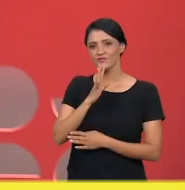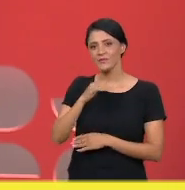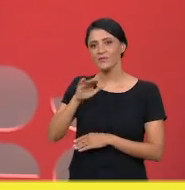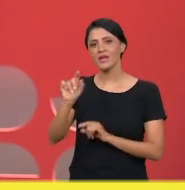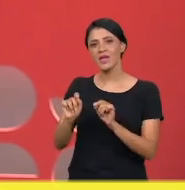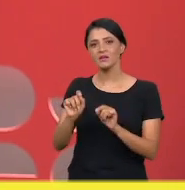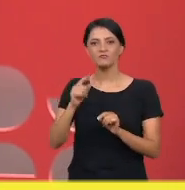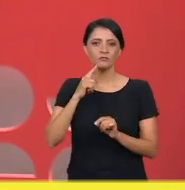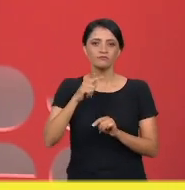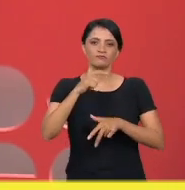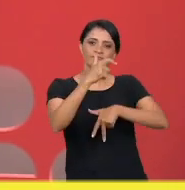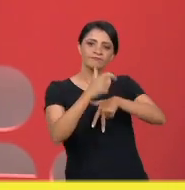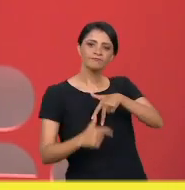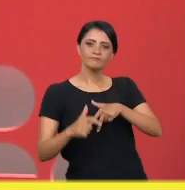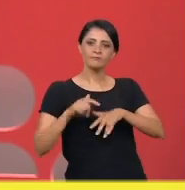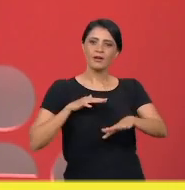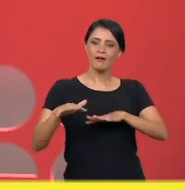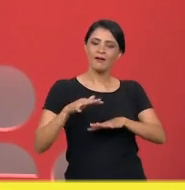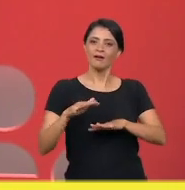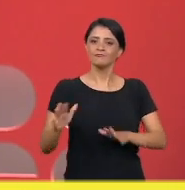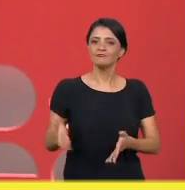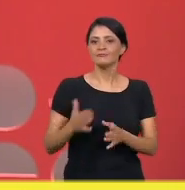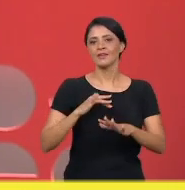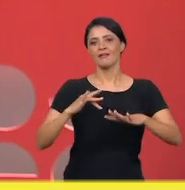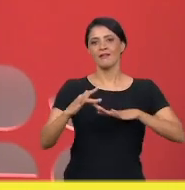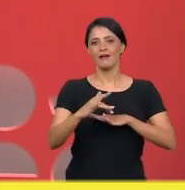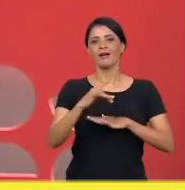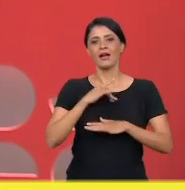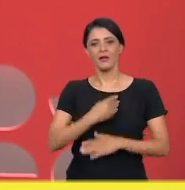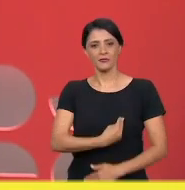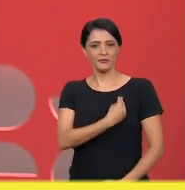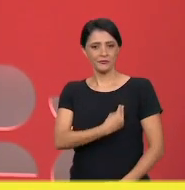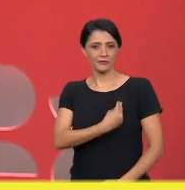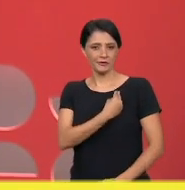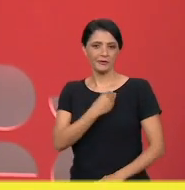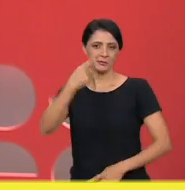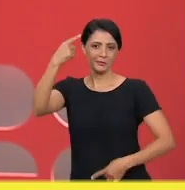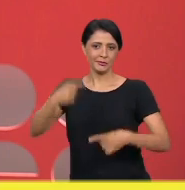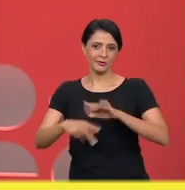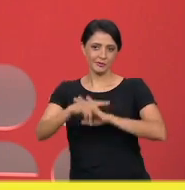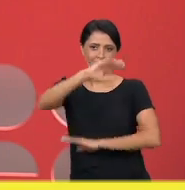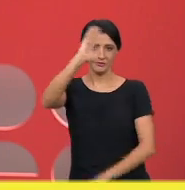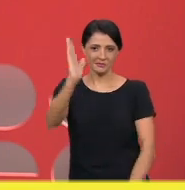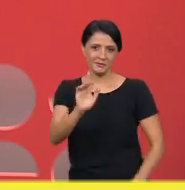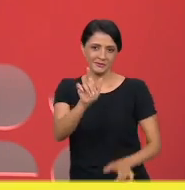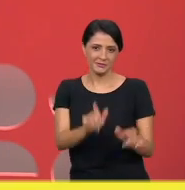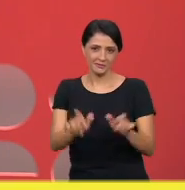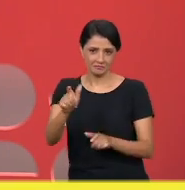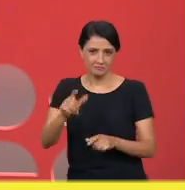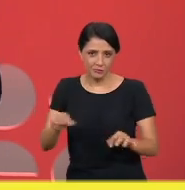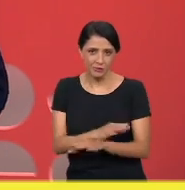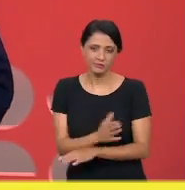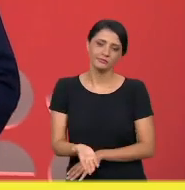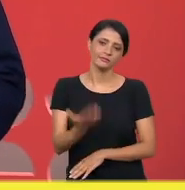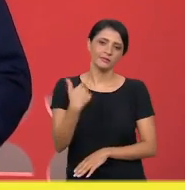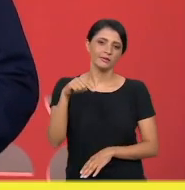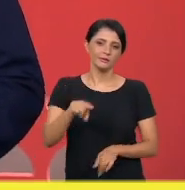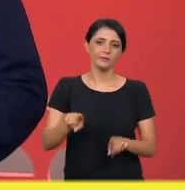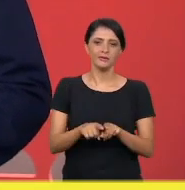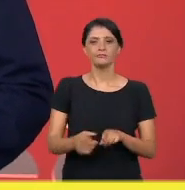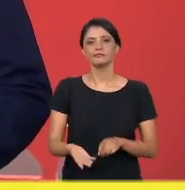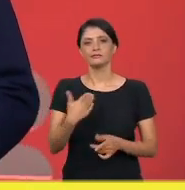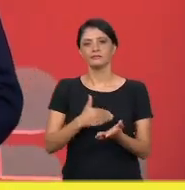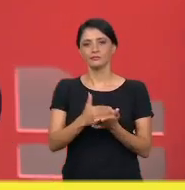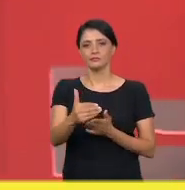mais sobre as figuras que movimentam e alimentam as redes, a vida e a política dos brasileiros. Estão preparados? Por aqui tudo certo, então vamos embora que